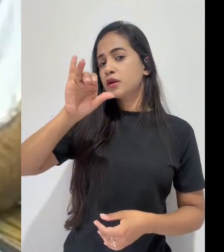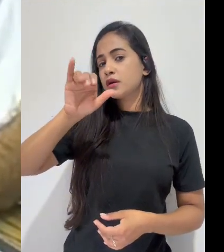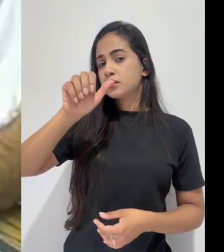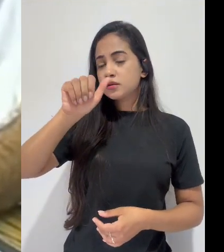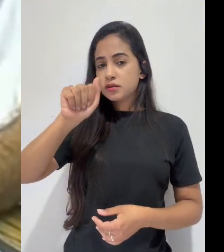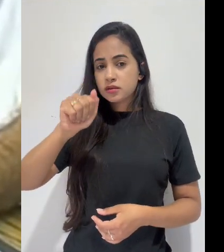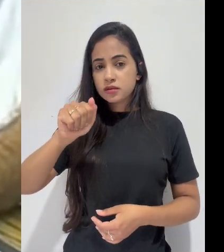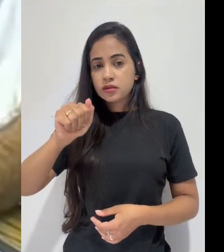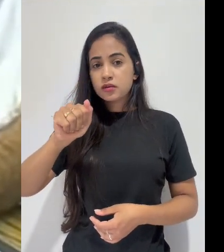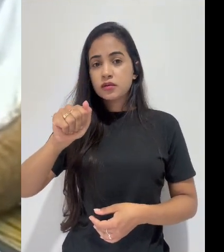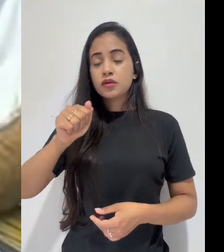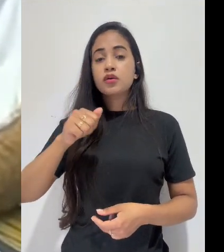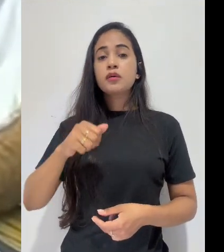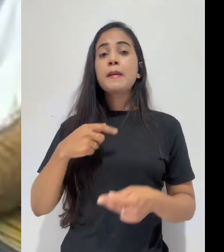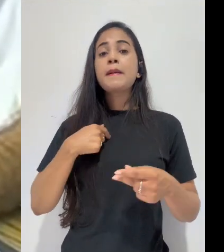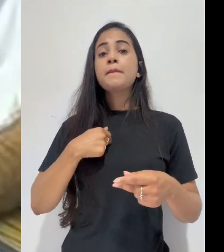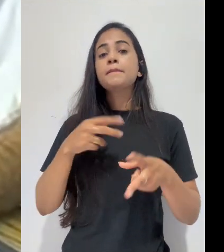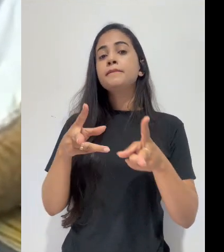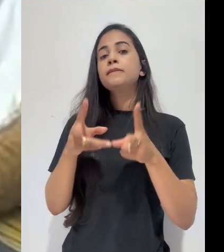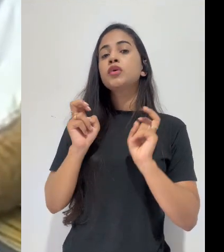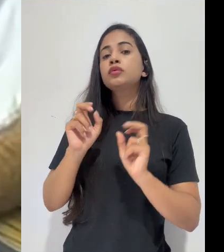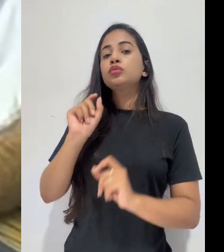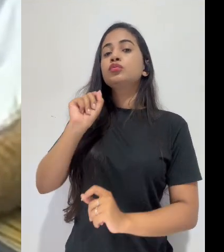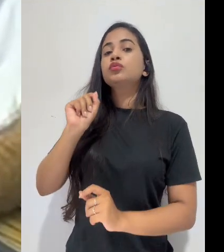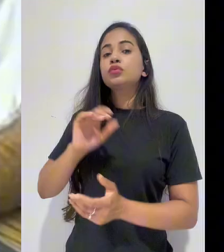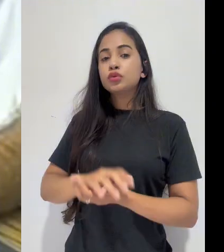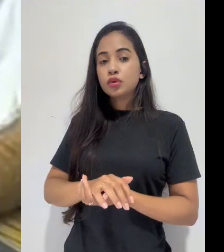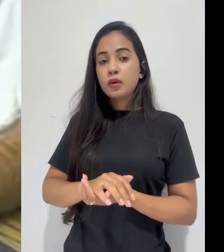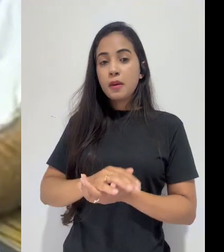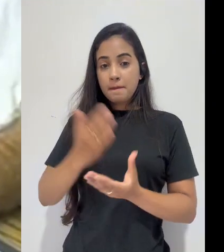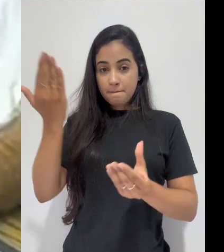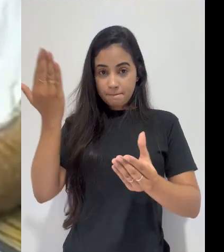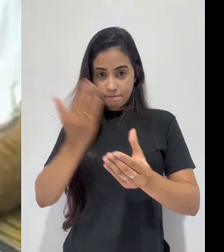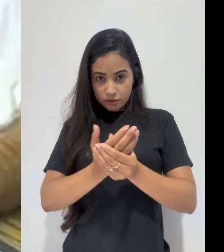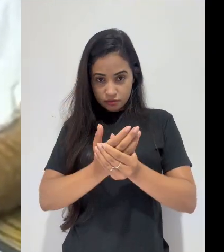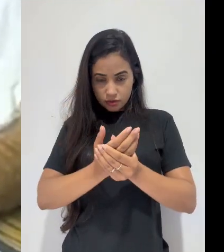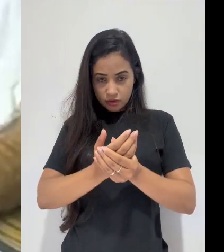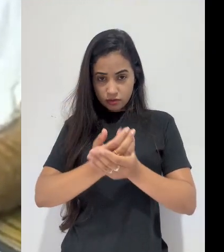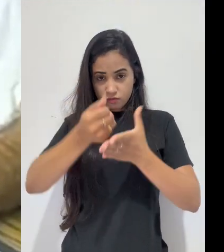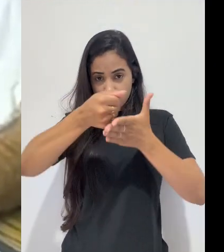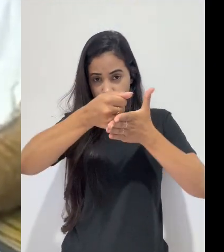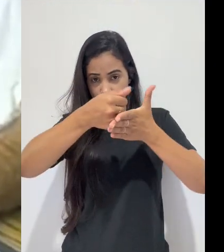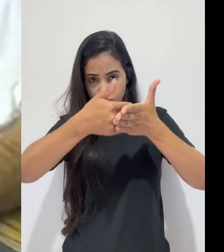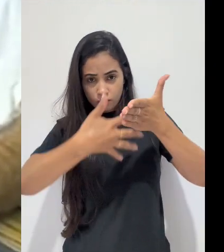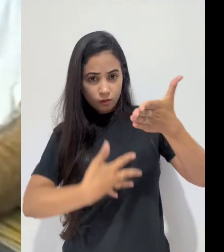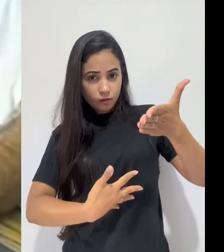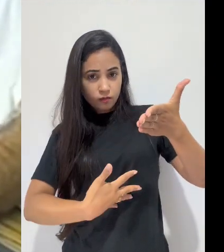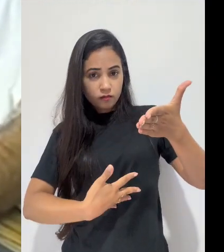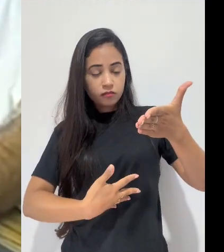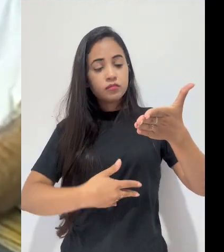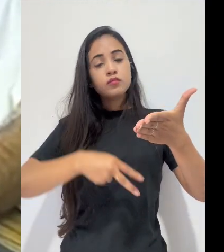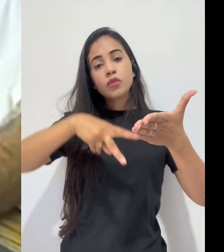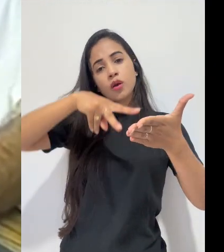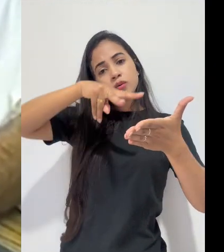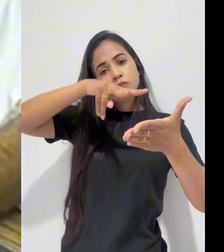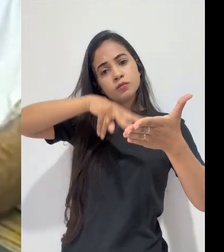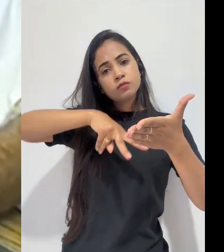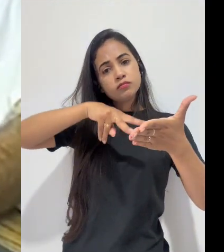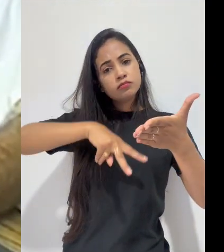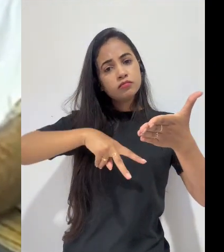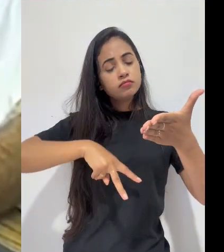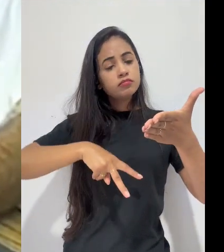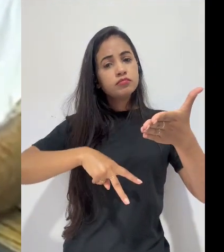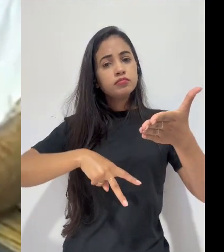adentrou a sala e nós percebemos que naquele momento ele pegou o processo. E